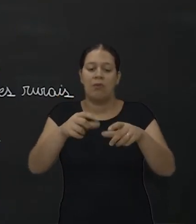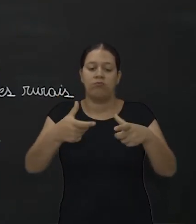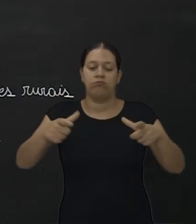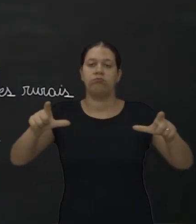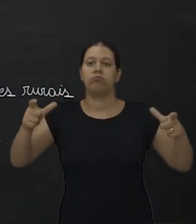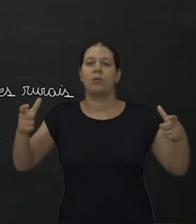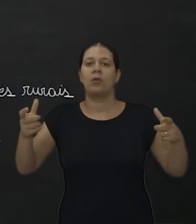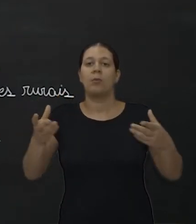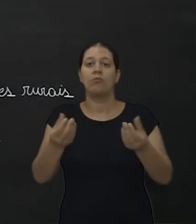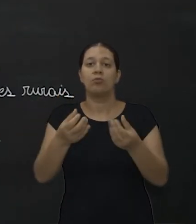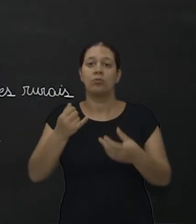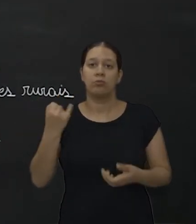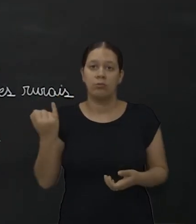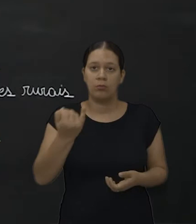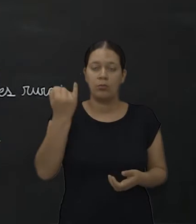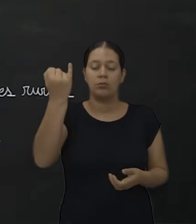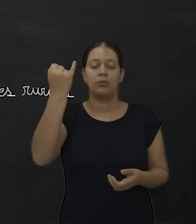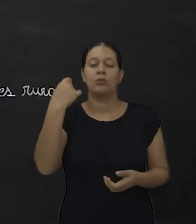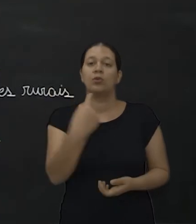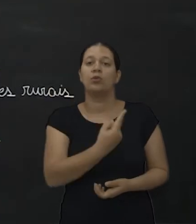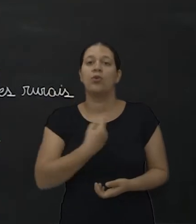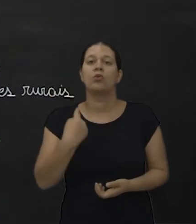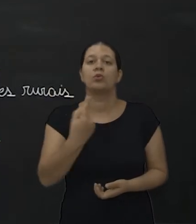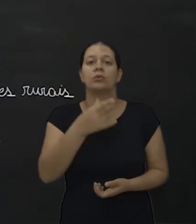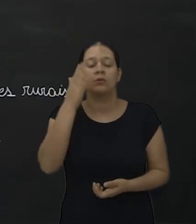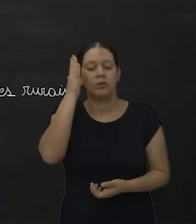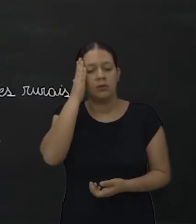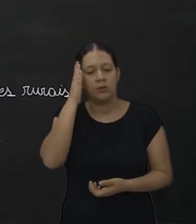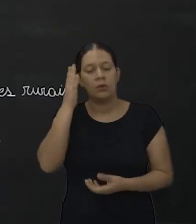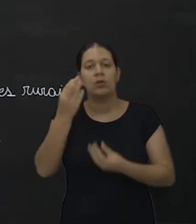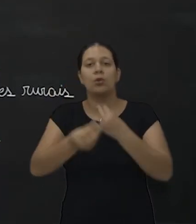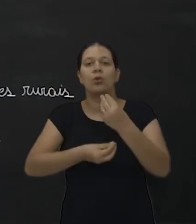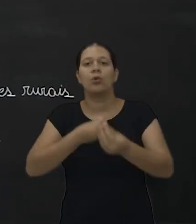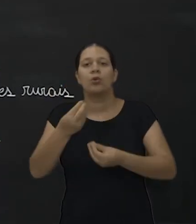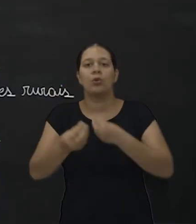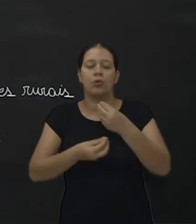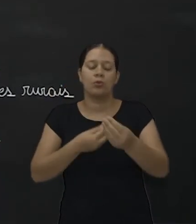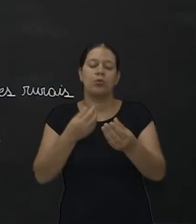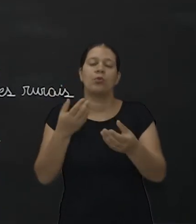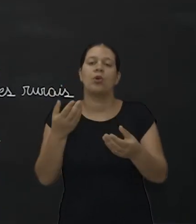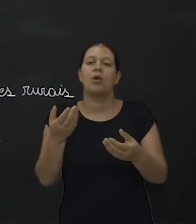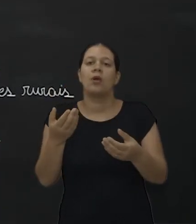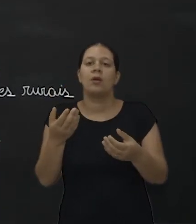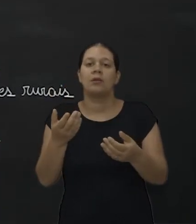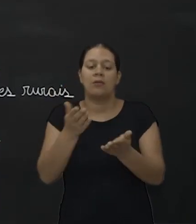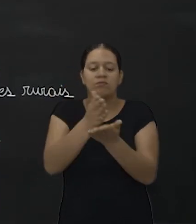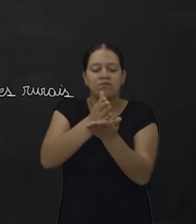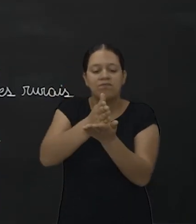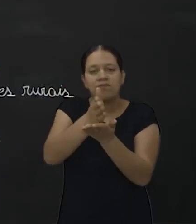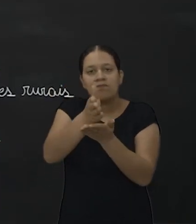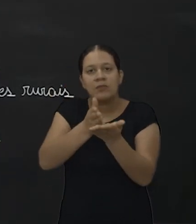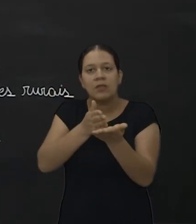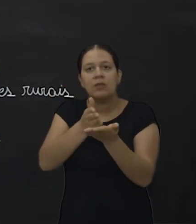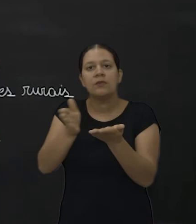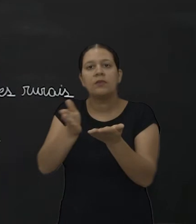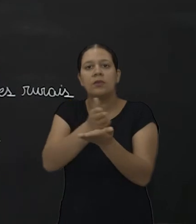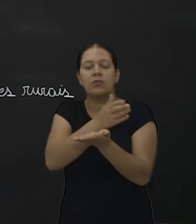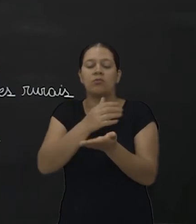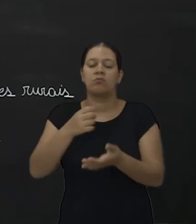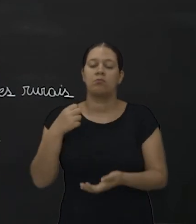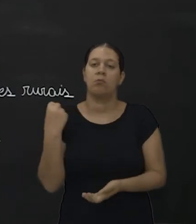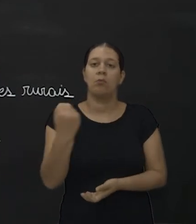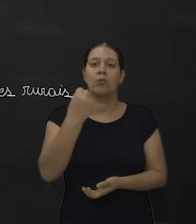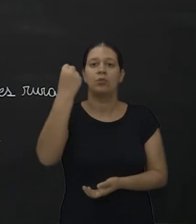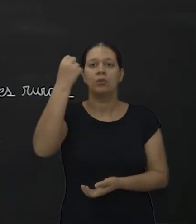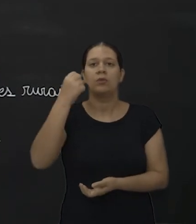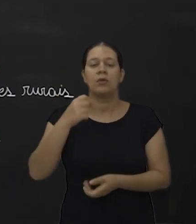é muito importante para a gente entender como é que funciona a divisão de poder e boa parte da posse das terras no